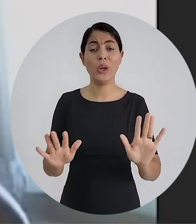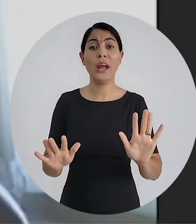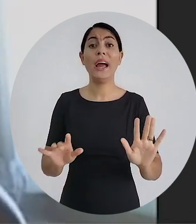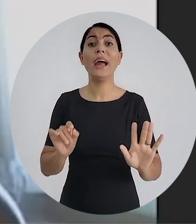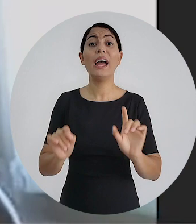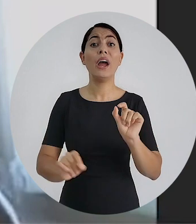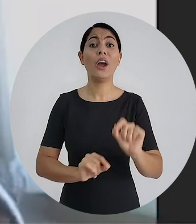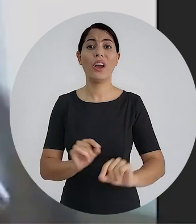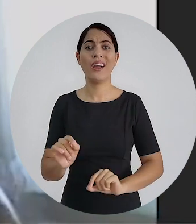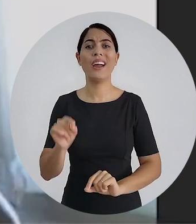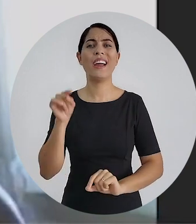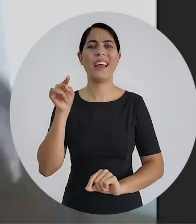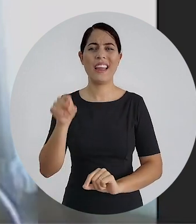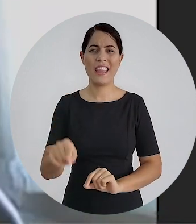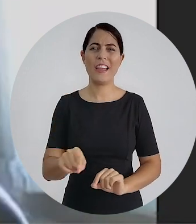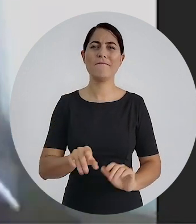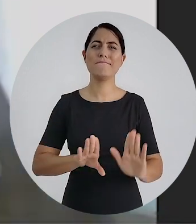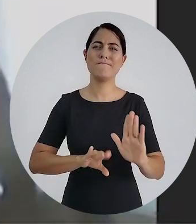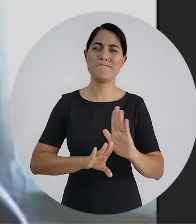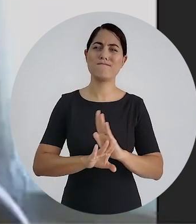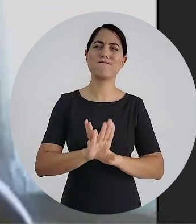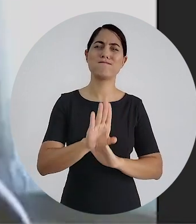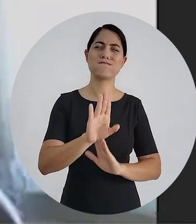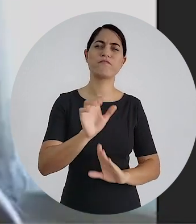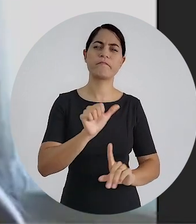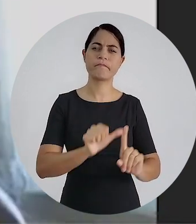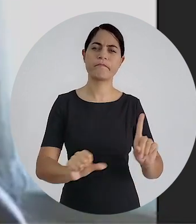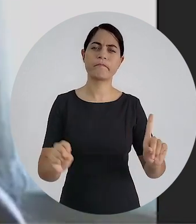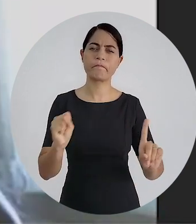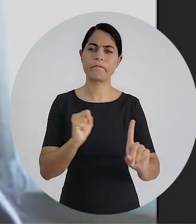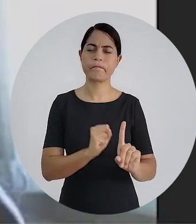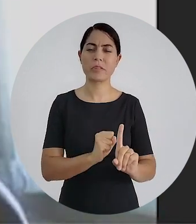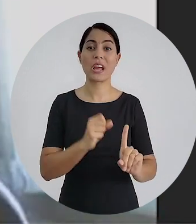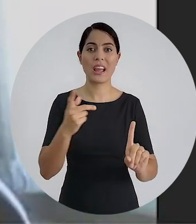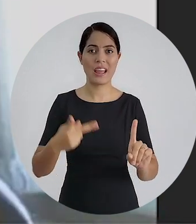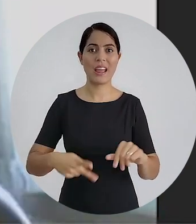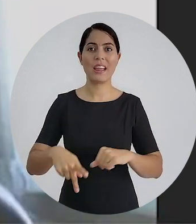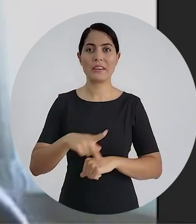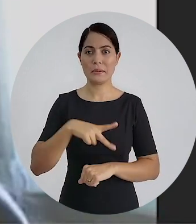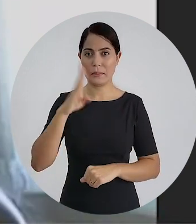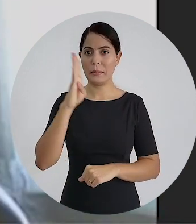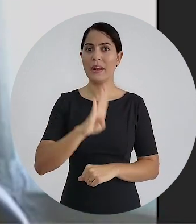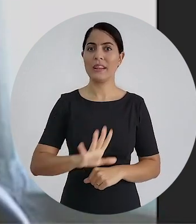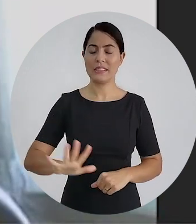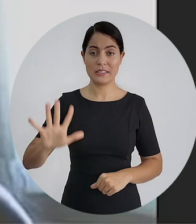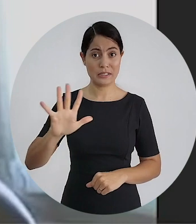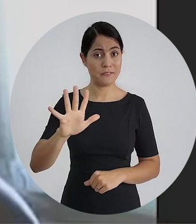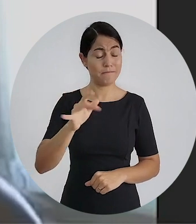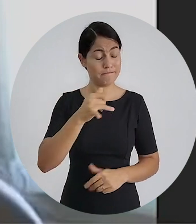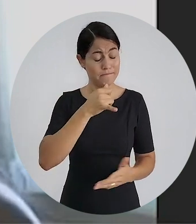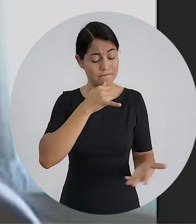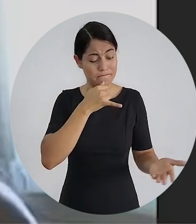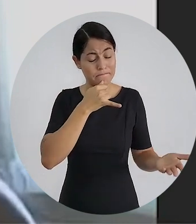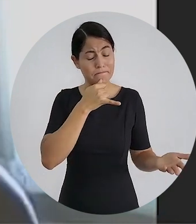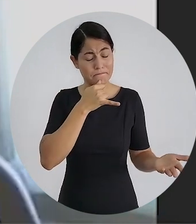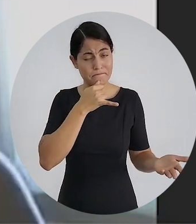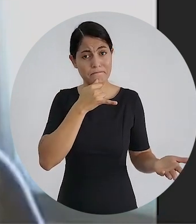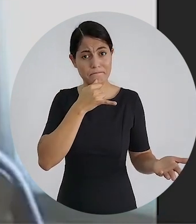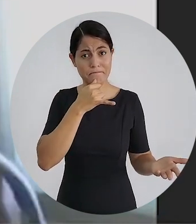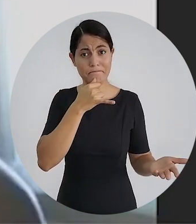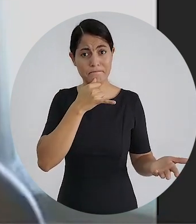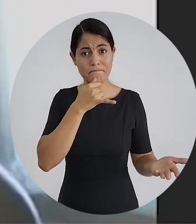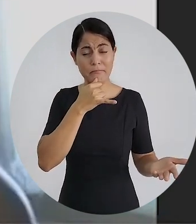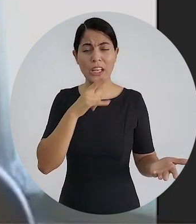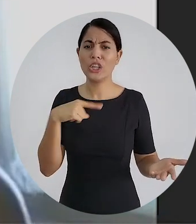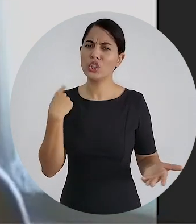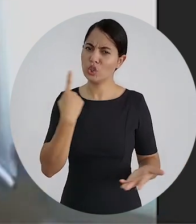que descreve um número muito grande dos feminicídios em nosso país. Mas, infelizmente, foi filmado e a